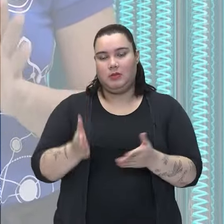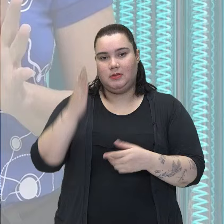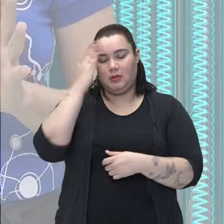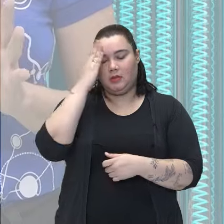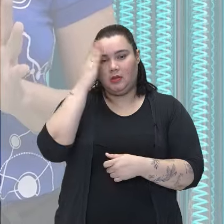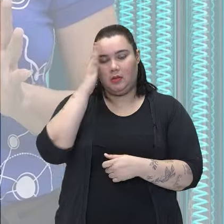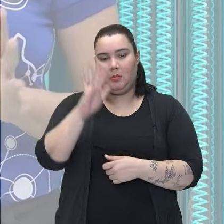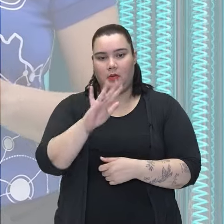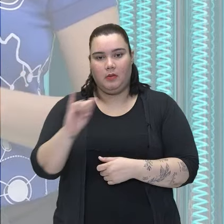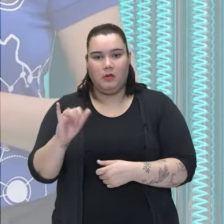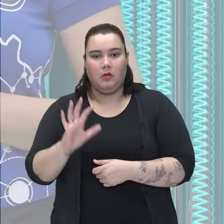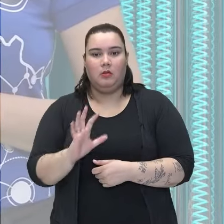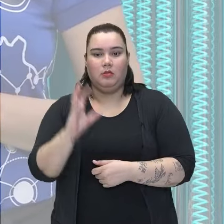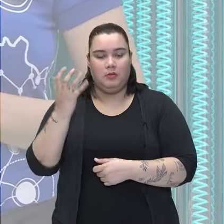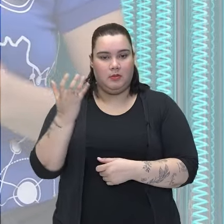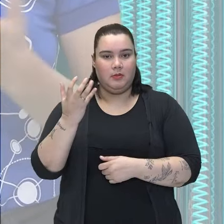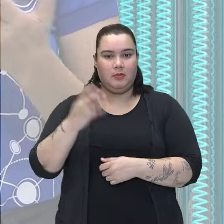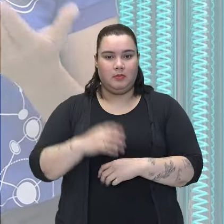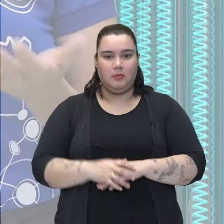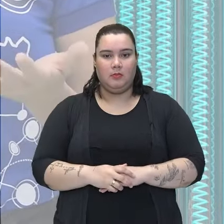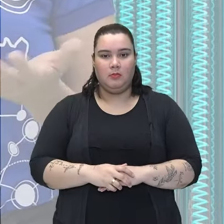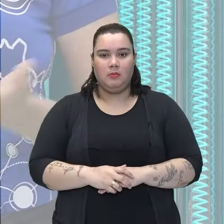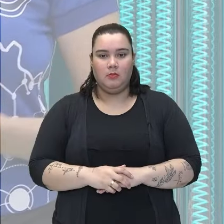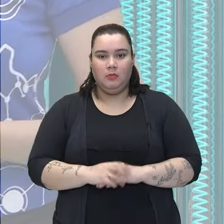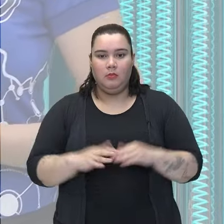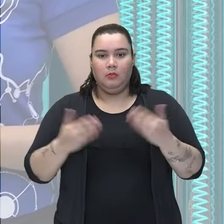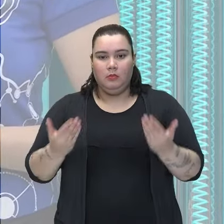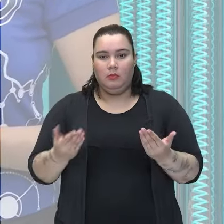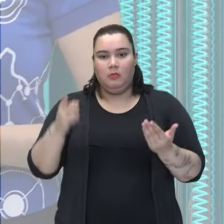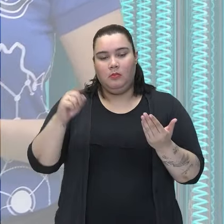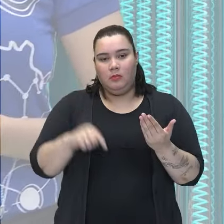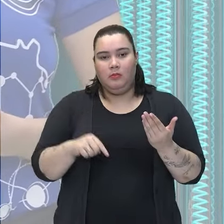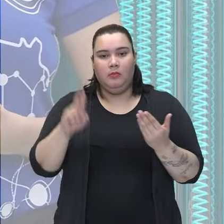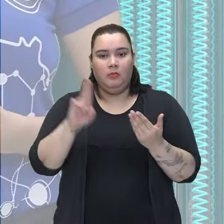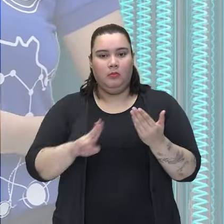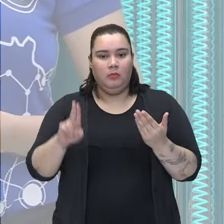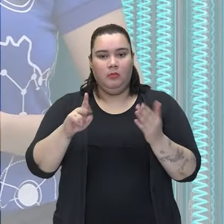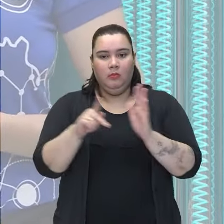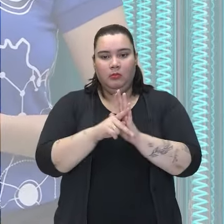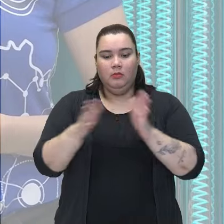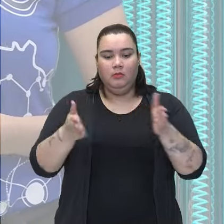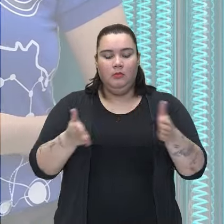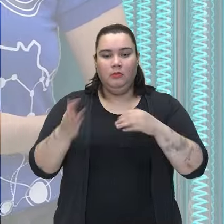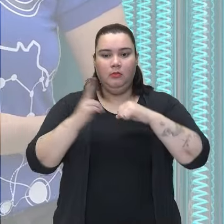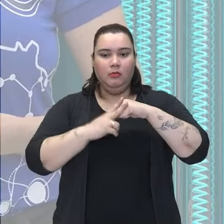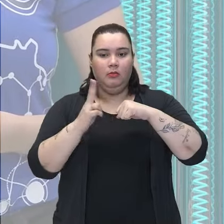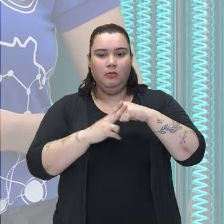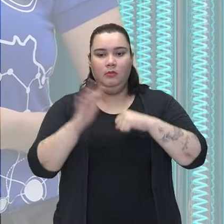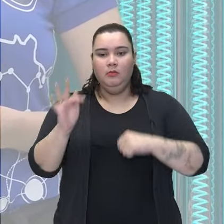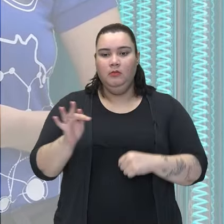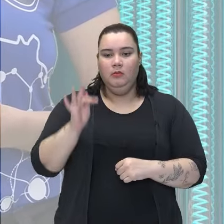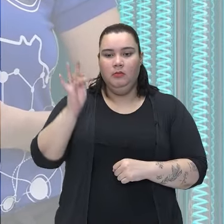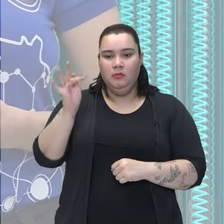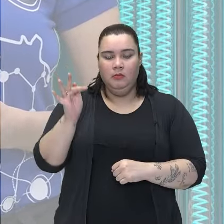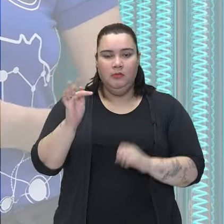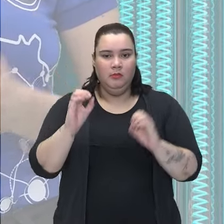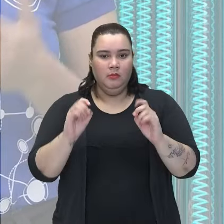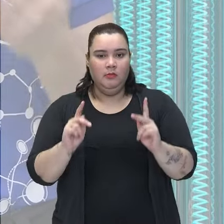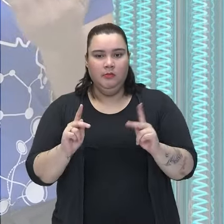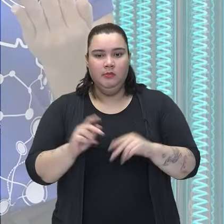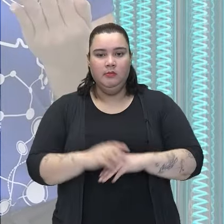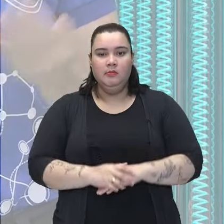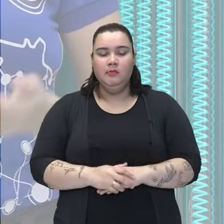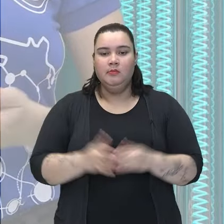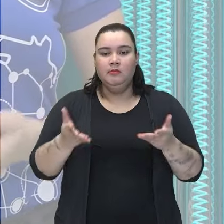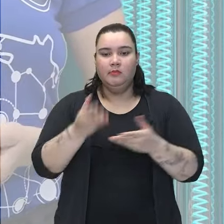que em breve já vai chover. Então, é um dos usos também do futuro com going to.